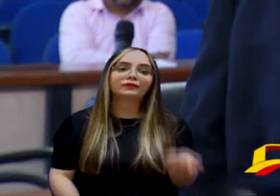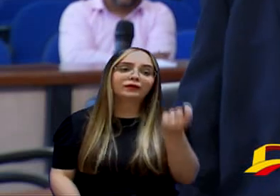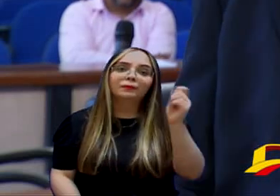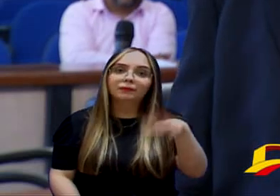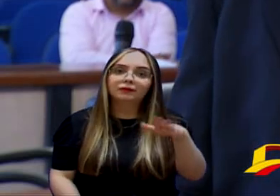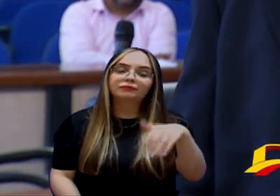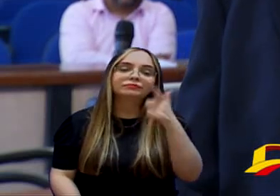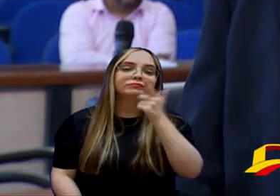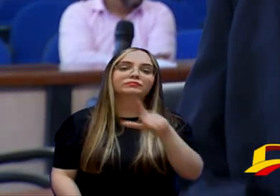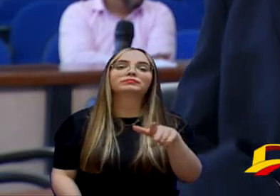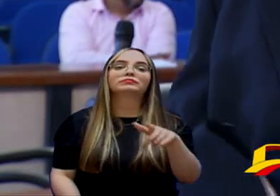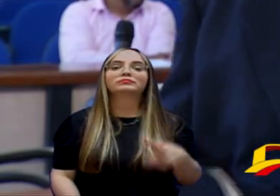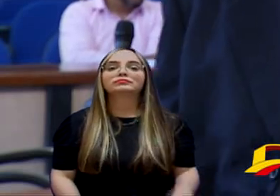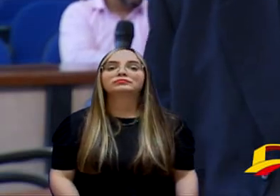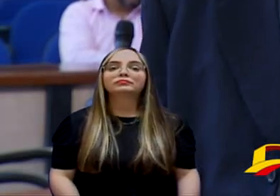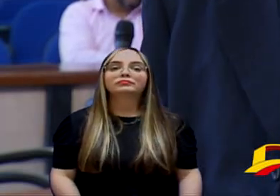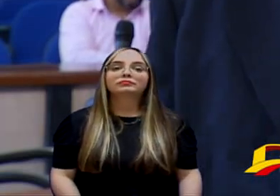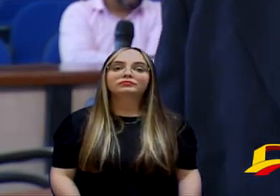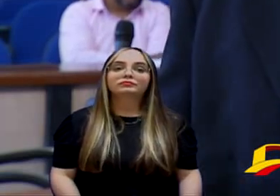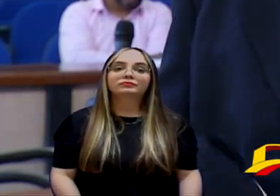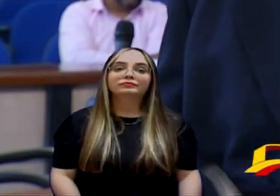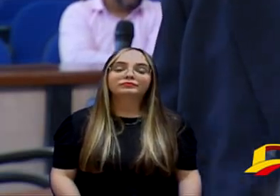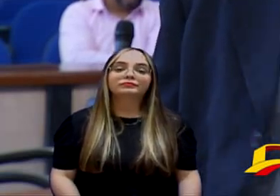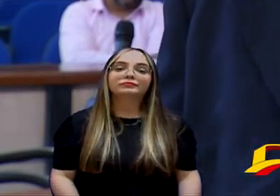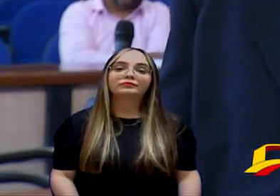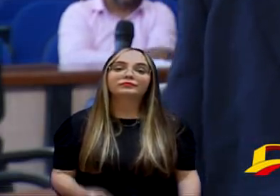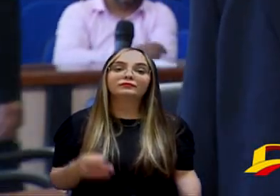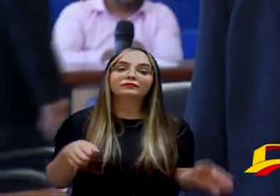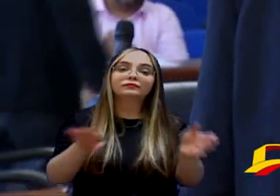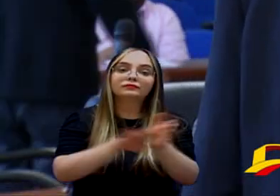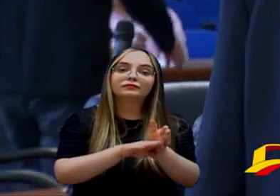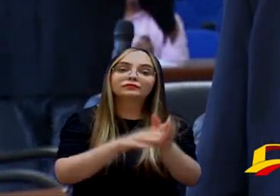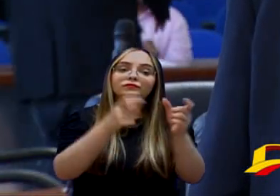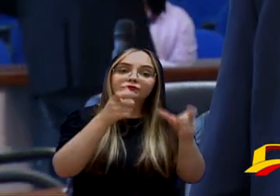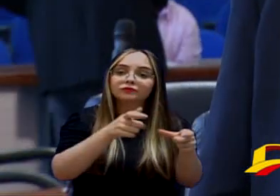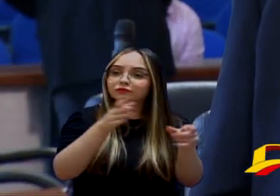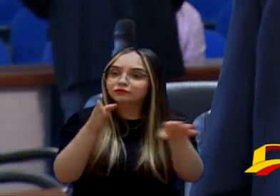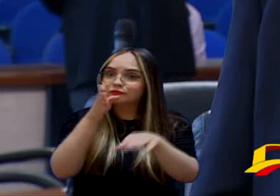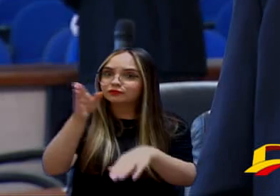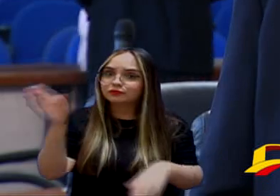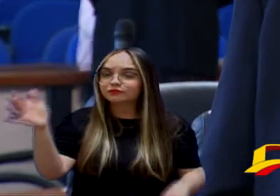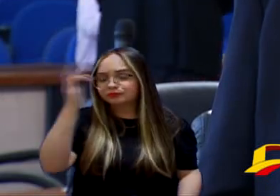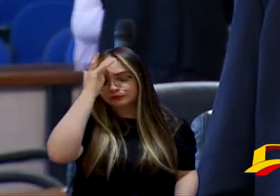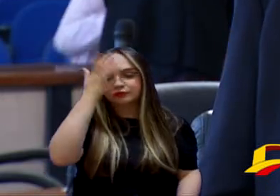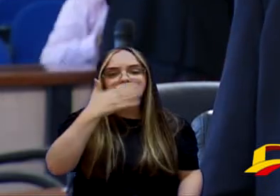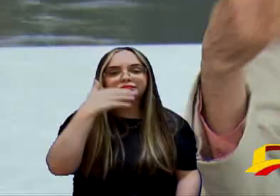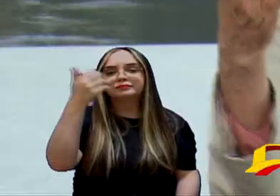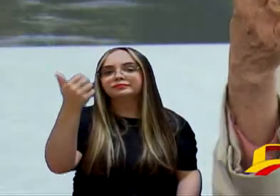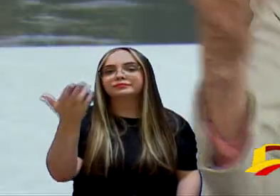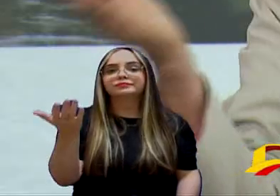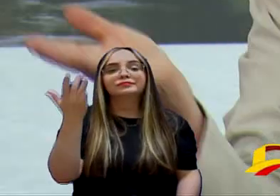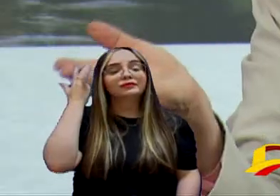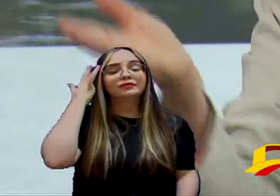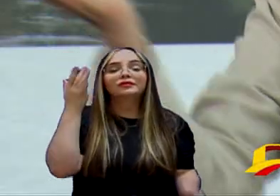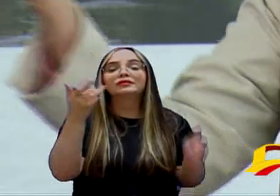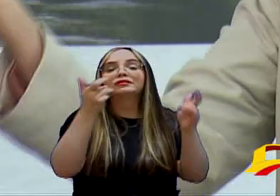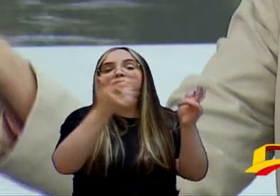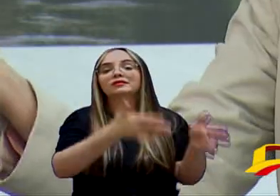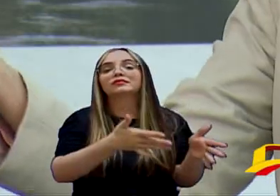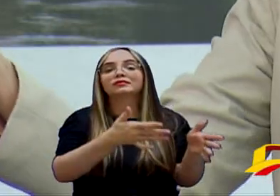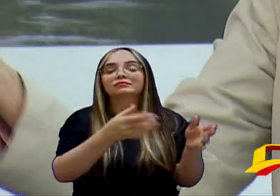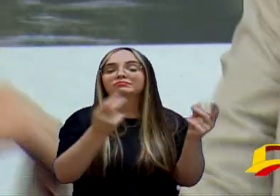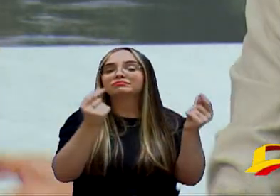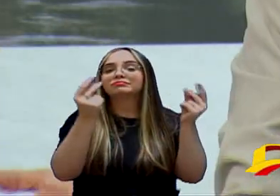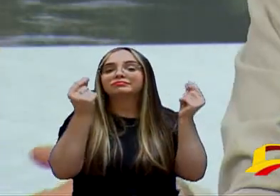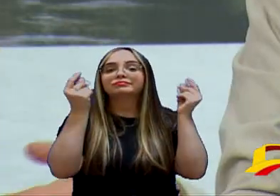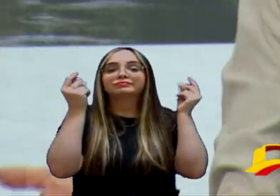barata e mais prático mais funcional se chega no lugar meu Deus eu acho que deixam abandonado tanto tempo que